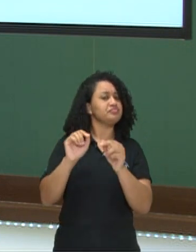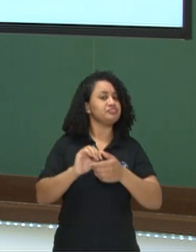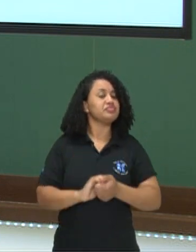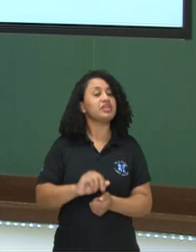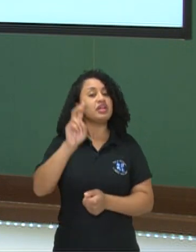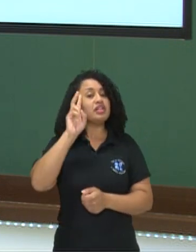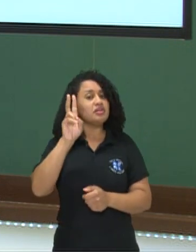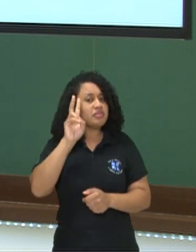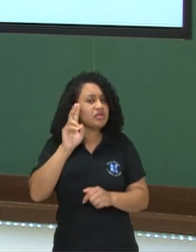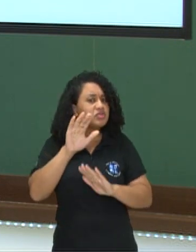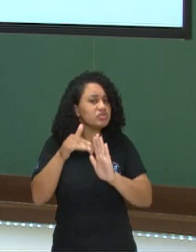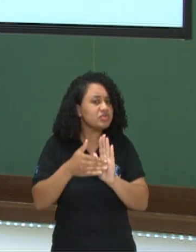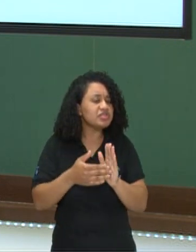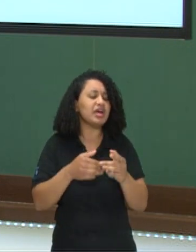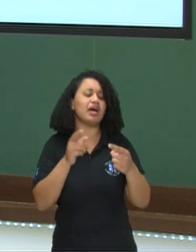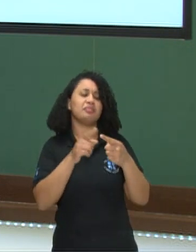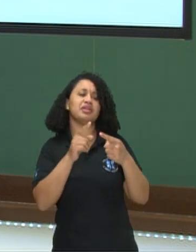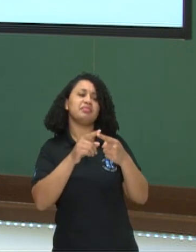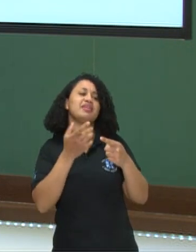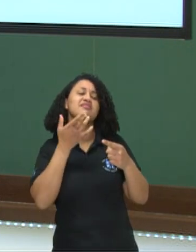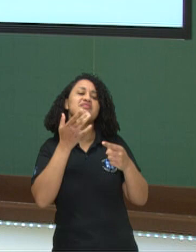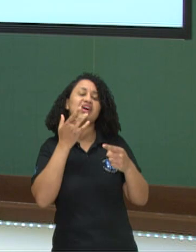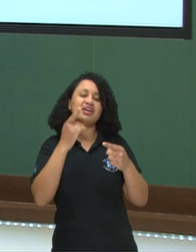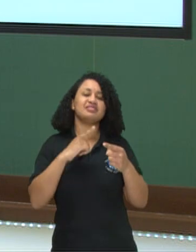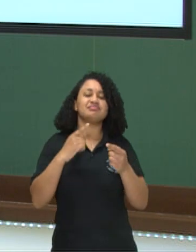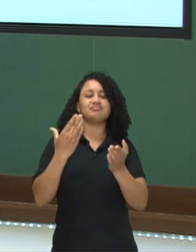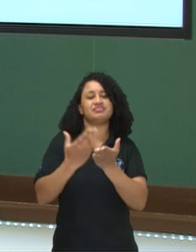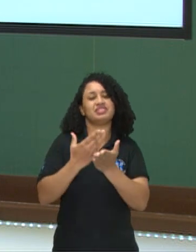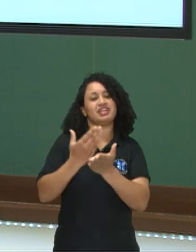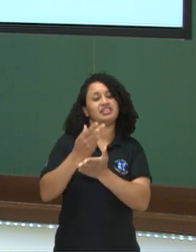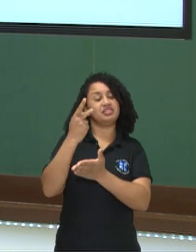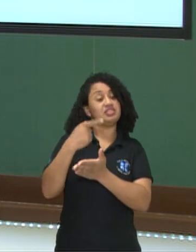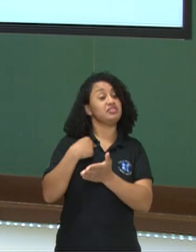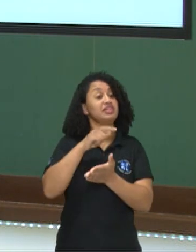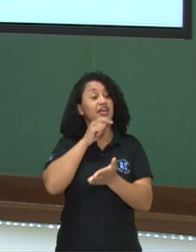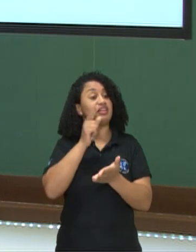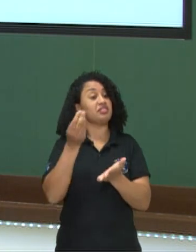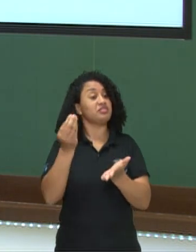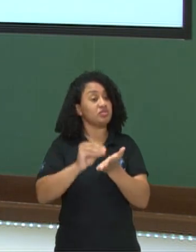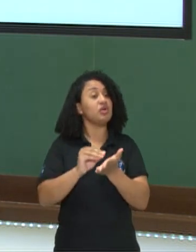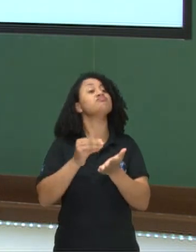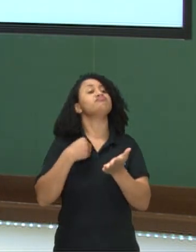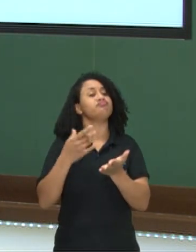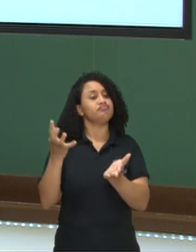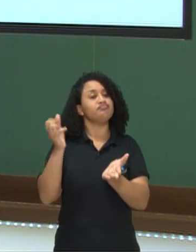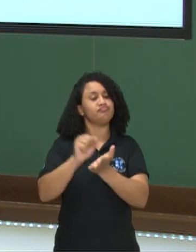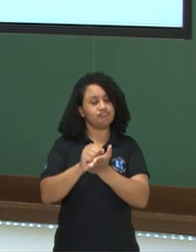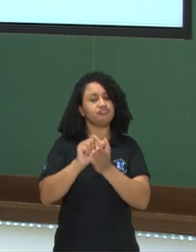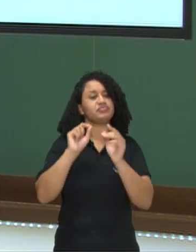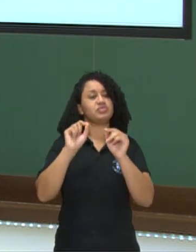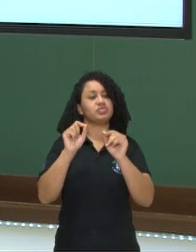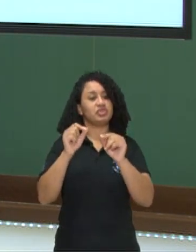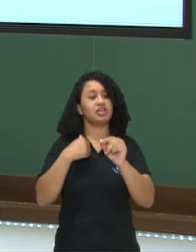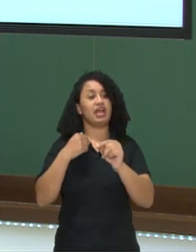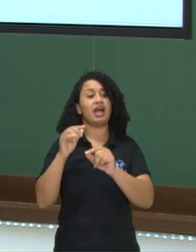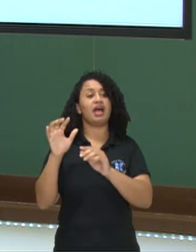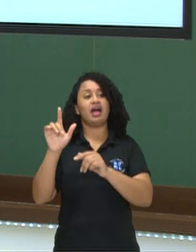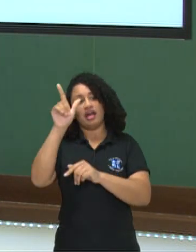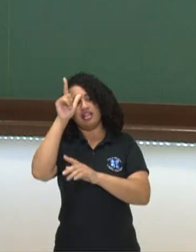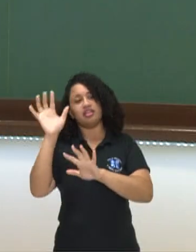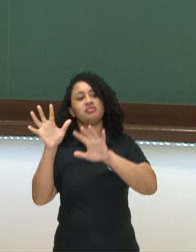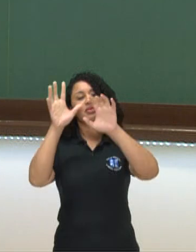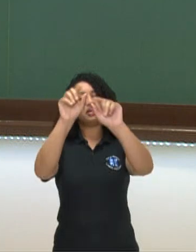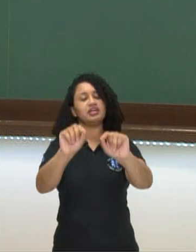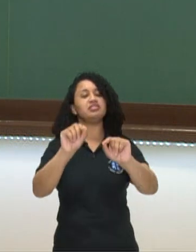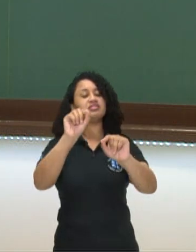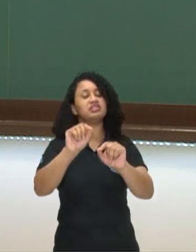disso tudo? Primeiro é facinha. Tenha anotado no seu caderno. Se você não anotou ainda, anote essa informação. A Alemanha invadiu a